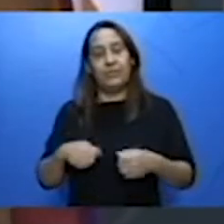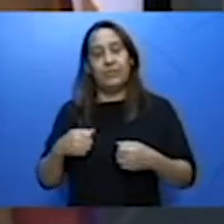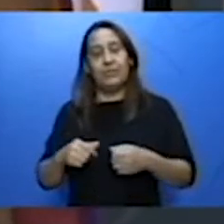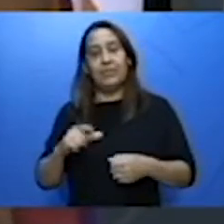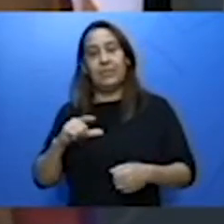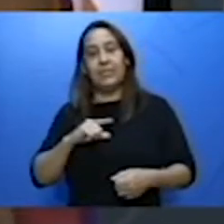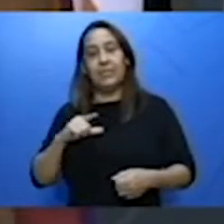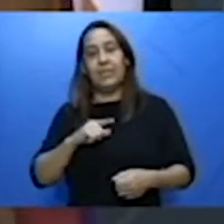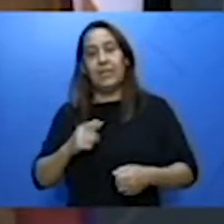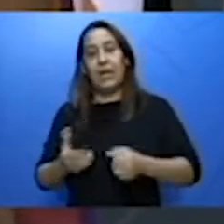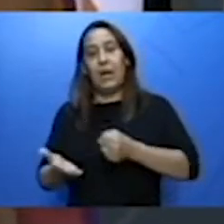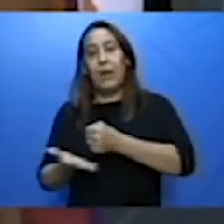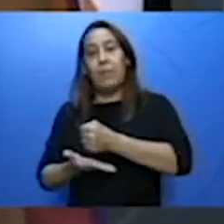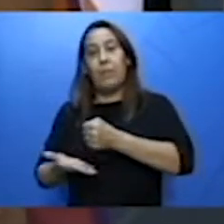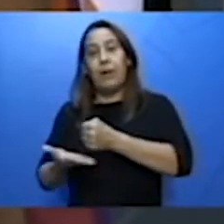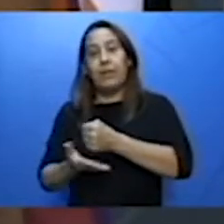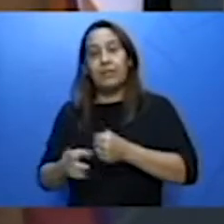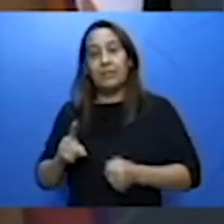que fazer?